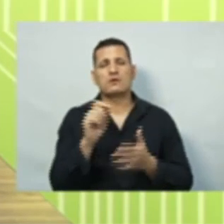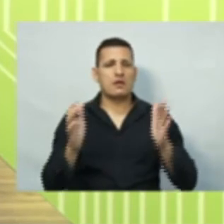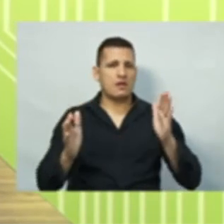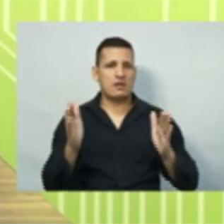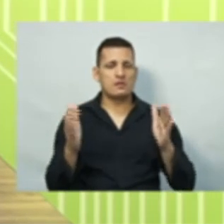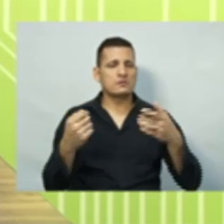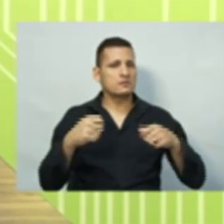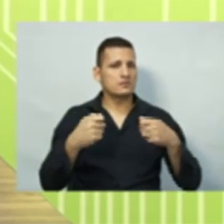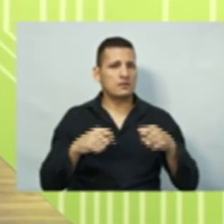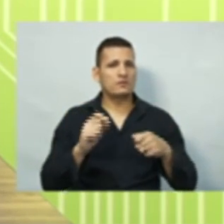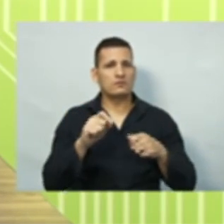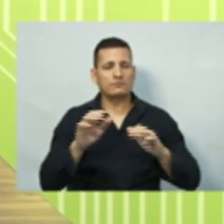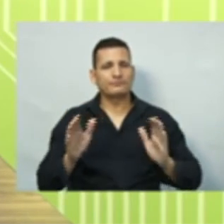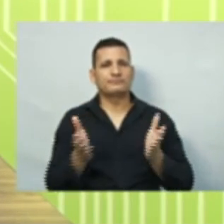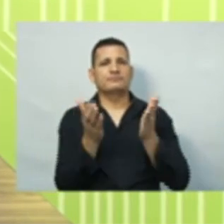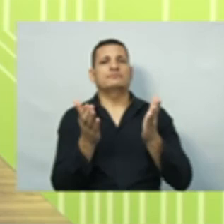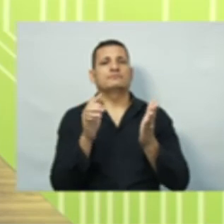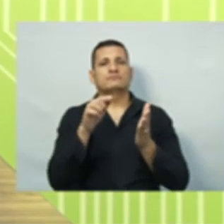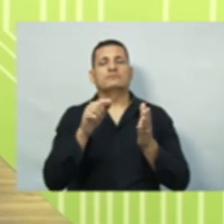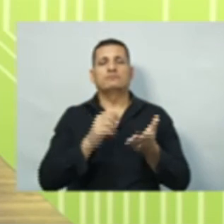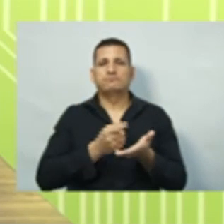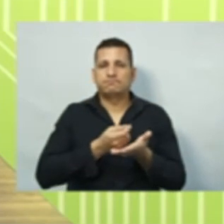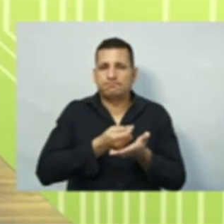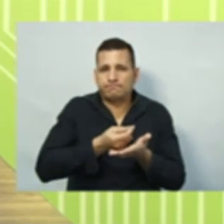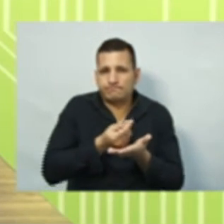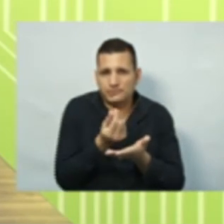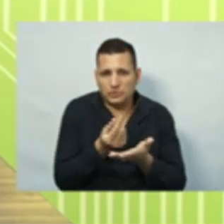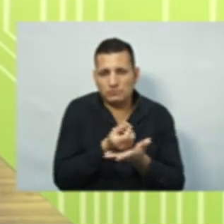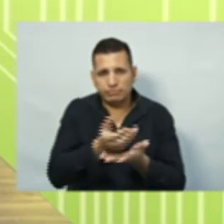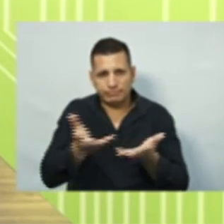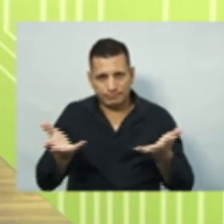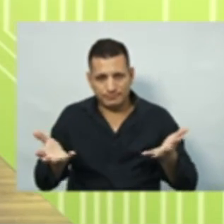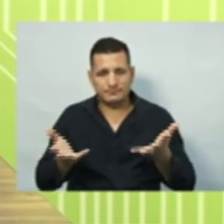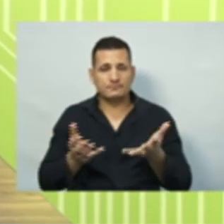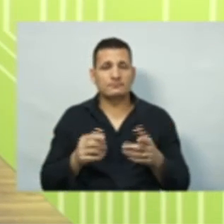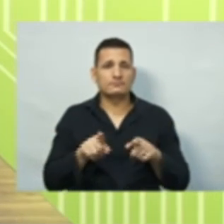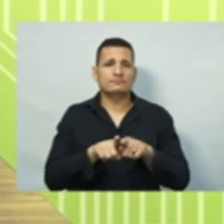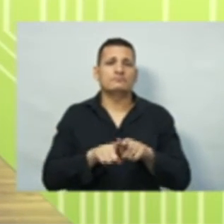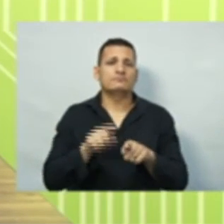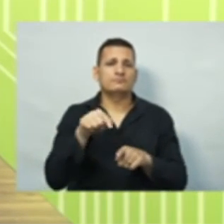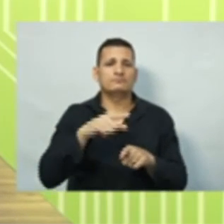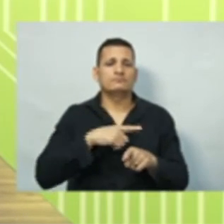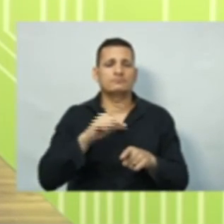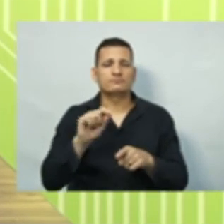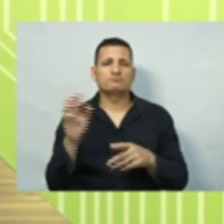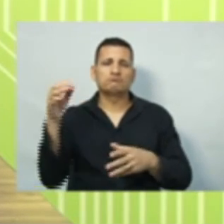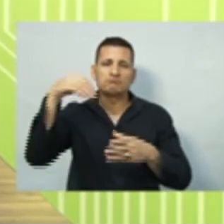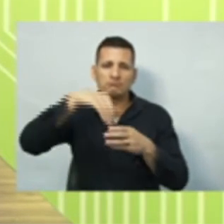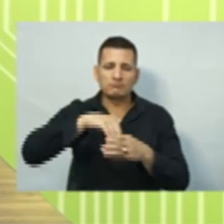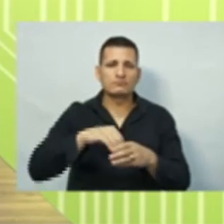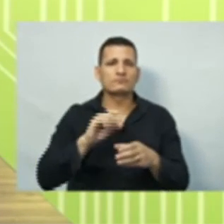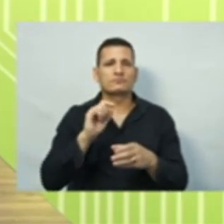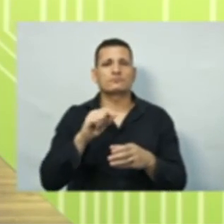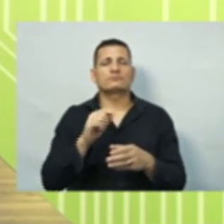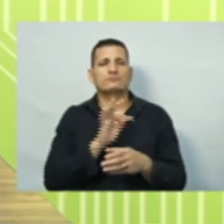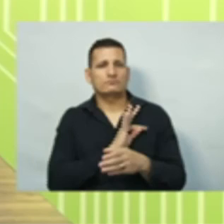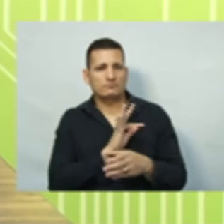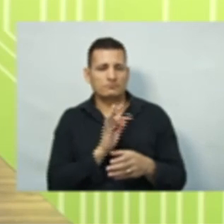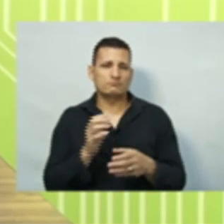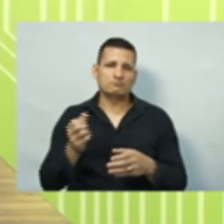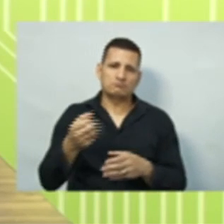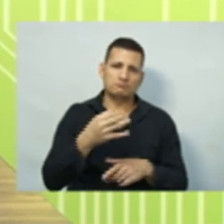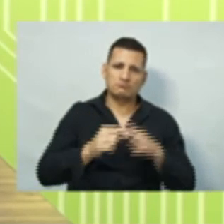para o impulsionamento do investimento e acompanhado também dessa questão do incremento do progresso técnico, produção de novos bens,